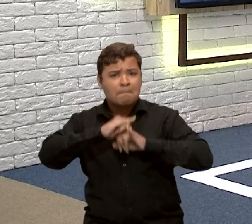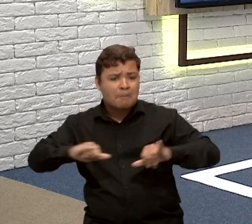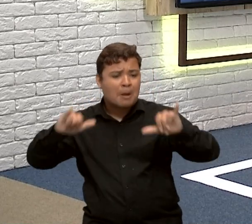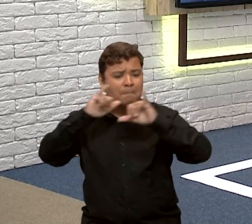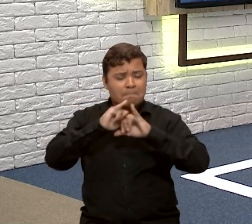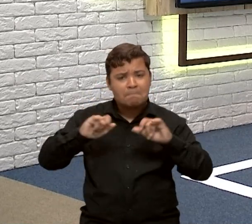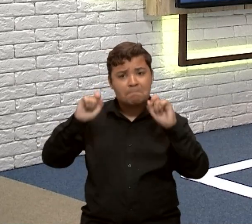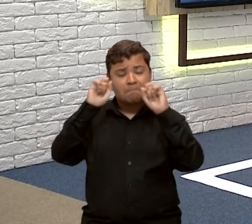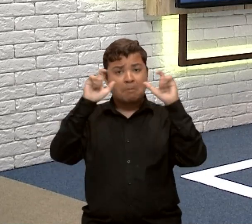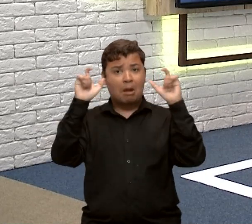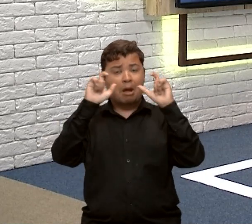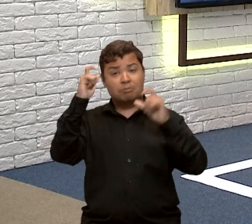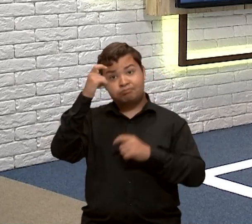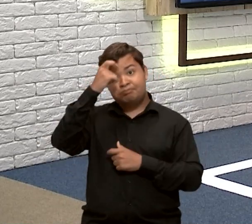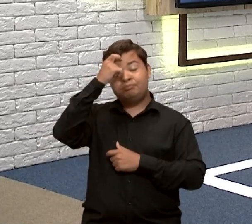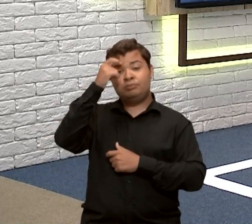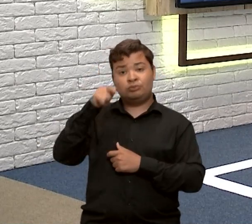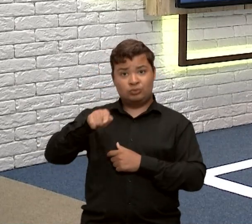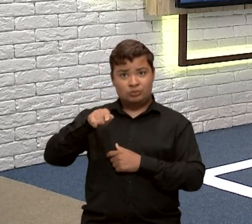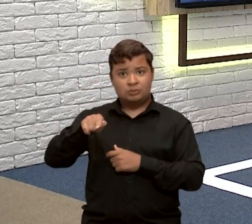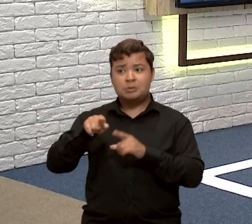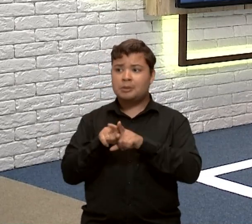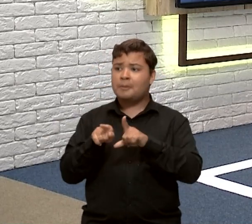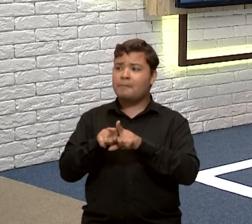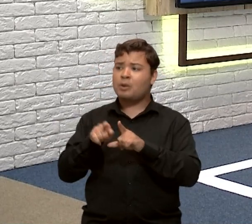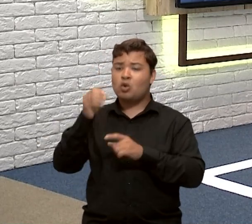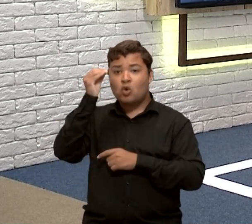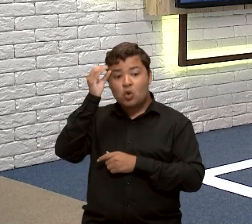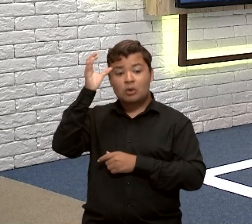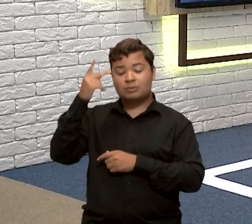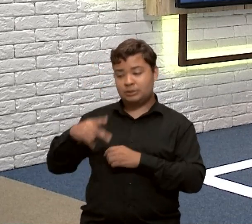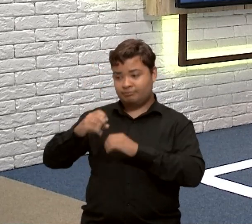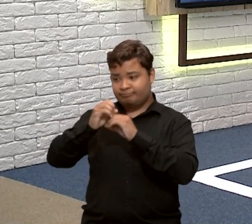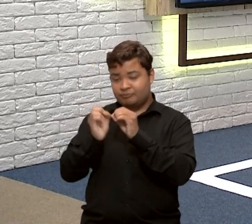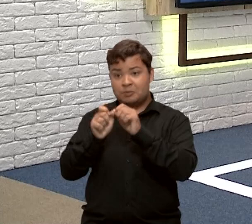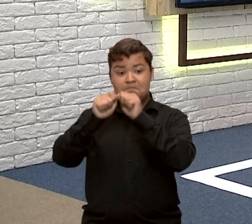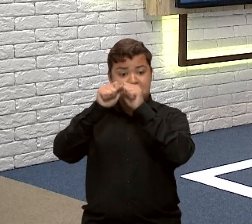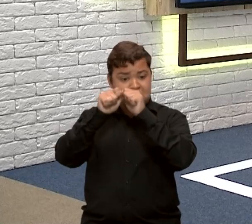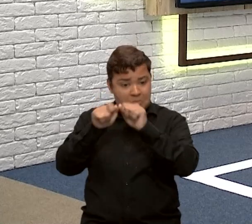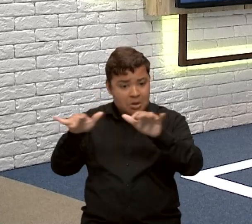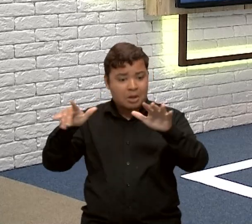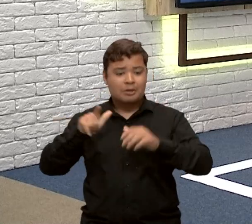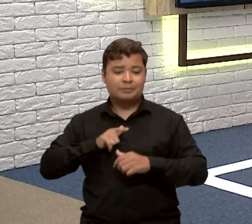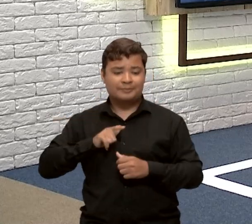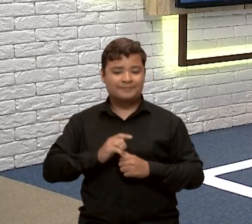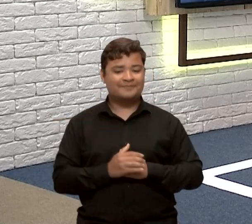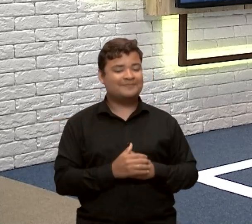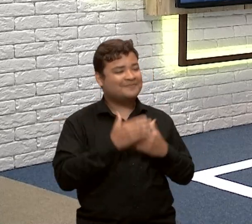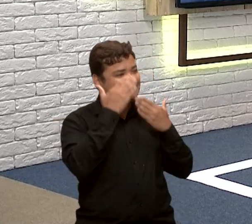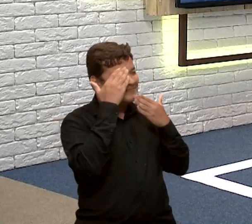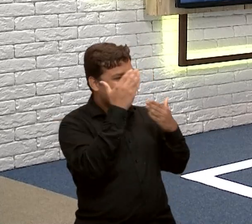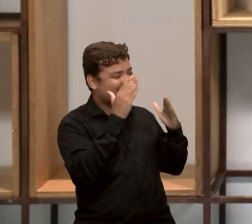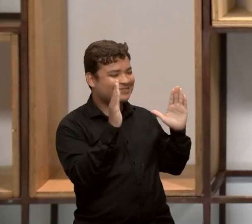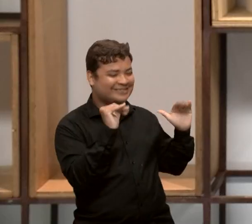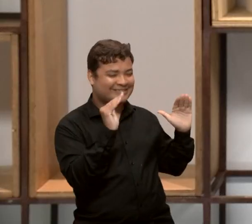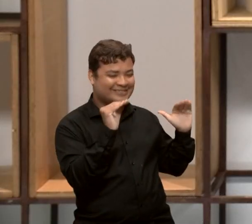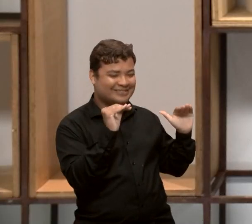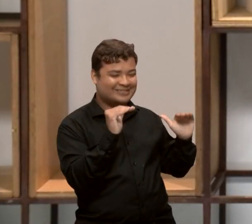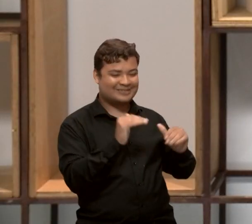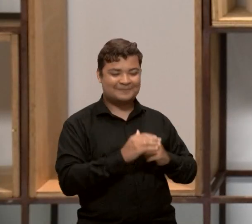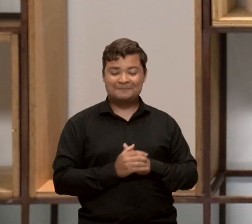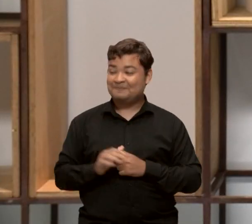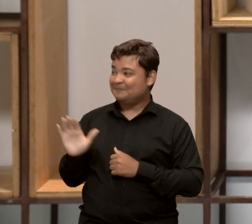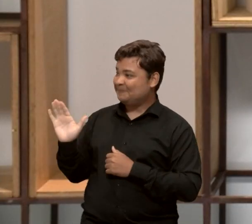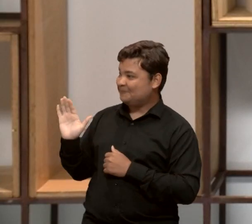difusão do conhecimento produzido pela universidade. Muito obrigada, tchau, tchau para vocês.